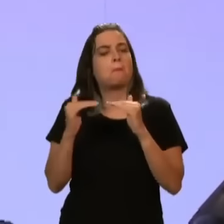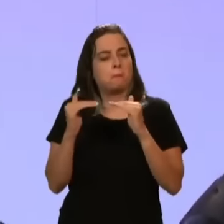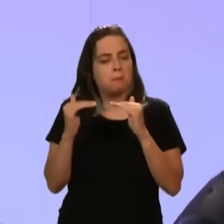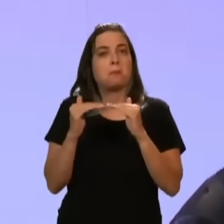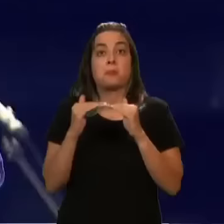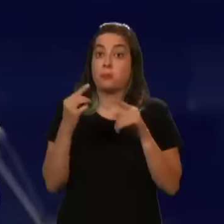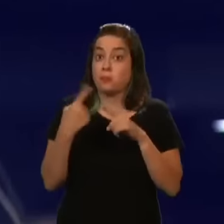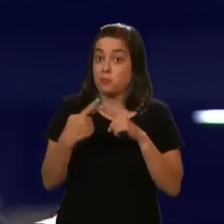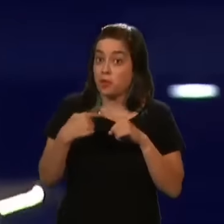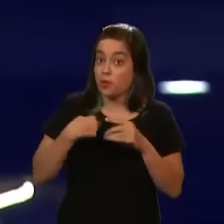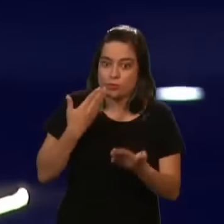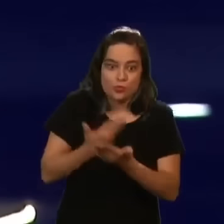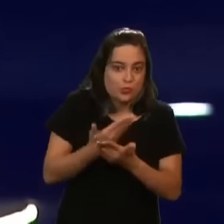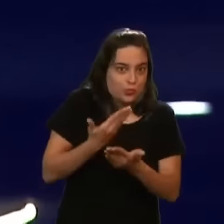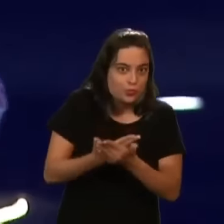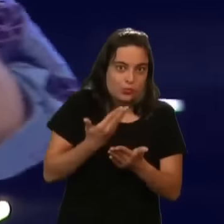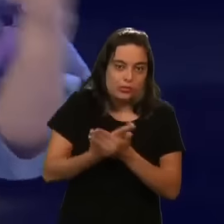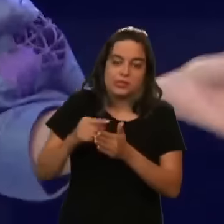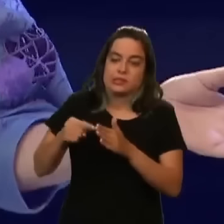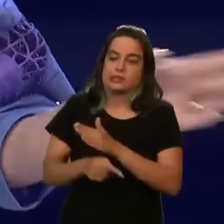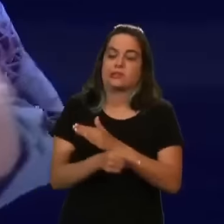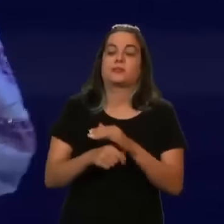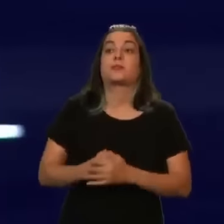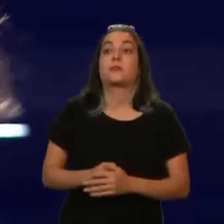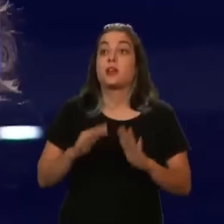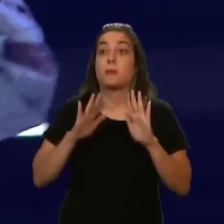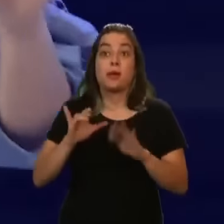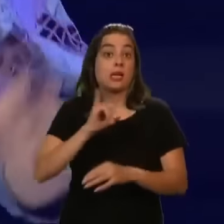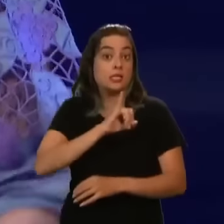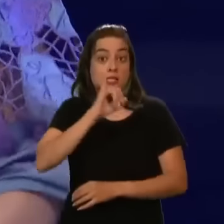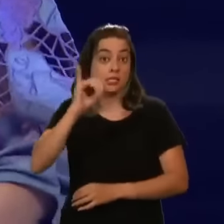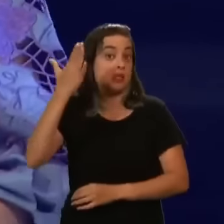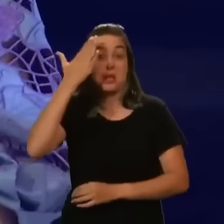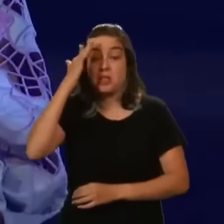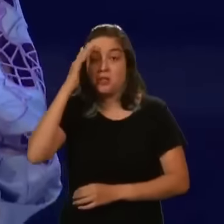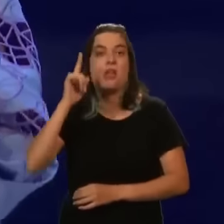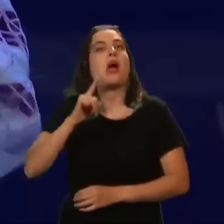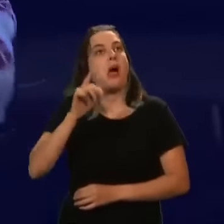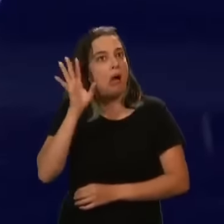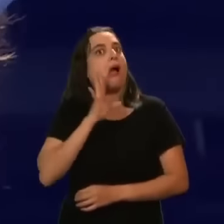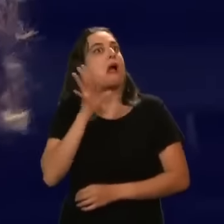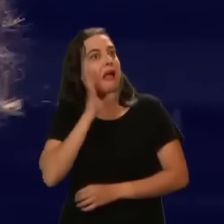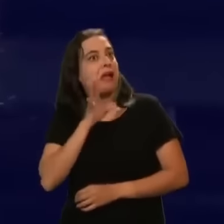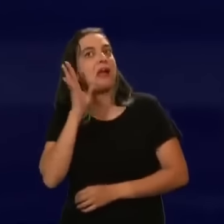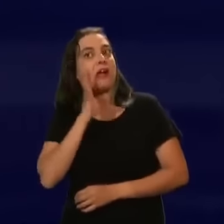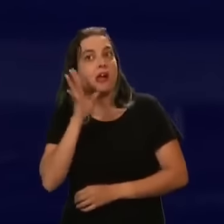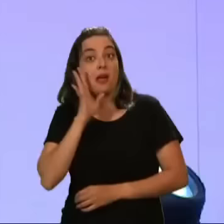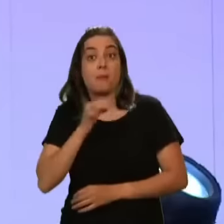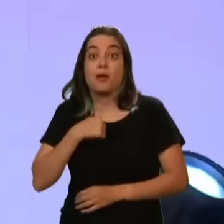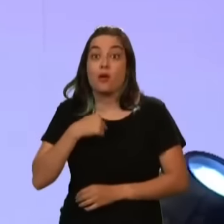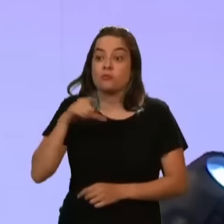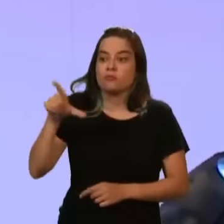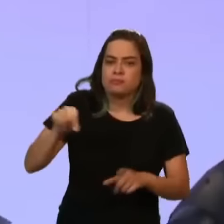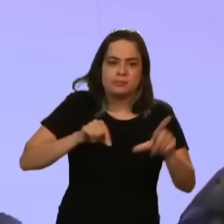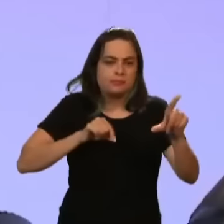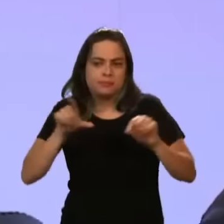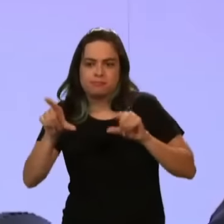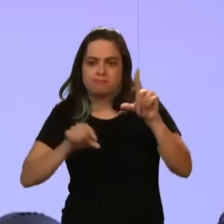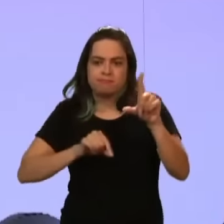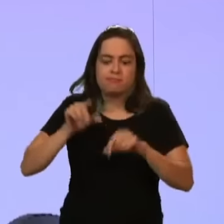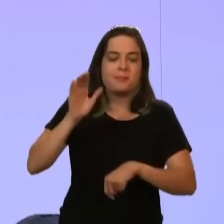que eu estudei bastante. Mas quem não entende está achando que eu estou arrasando aqui, né? Eu estou só pincelando, gente, porque é